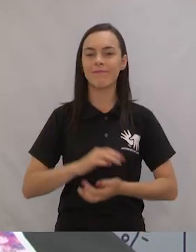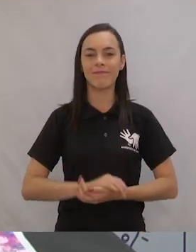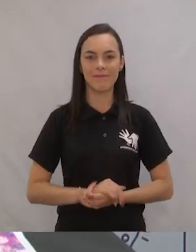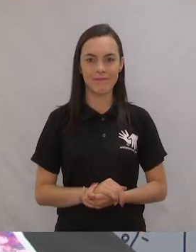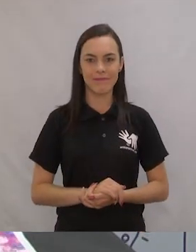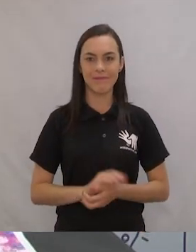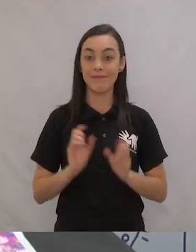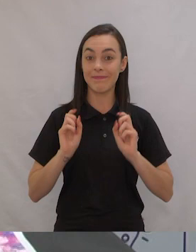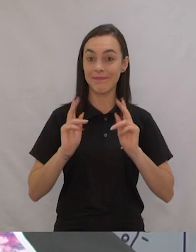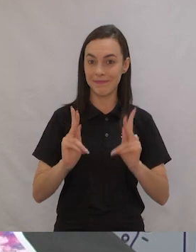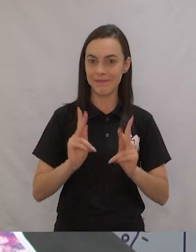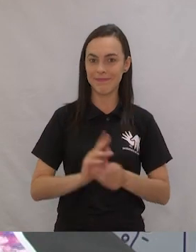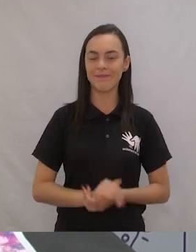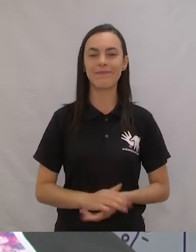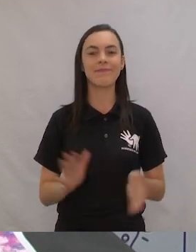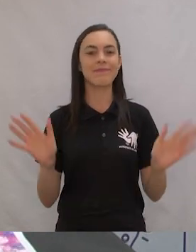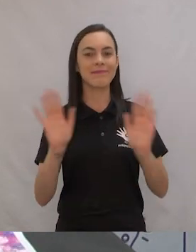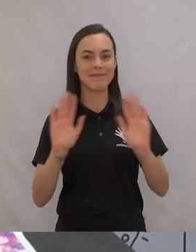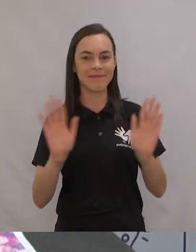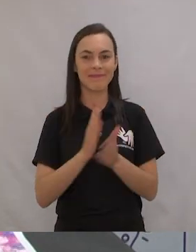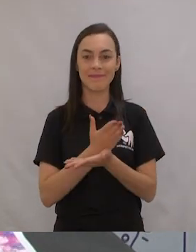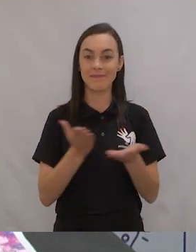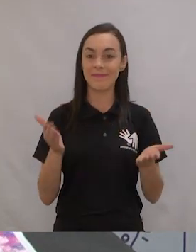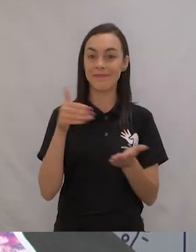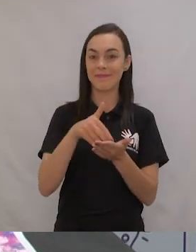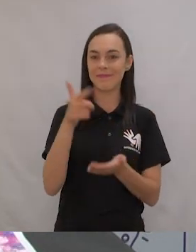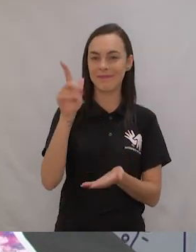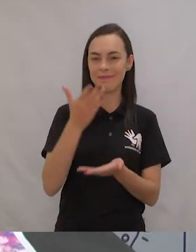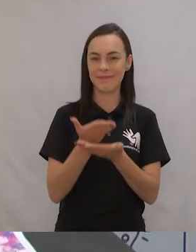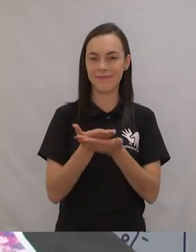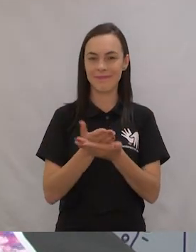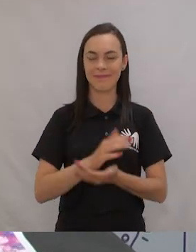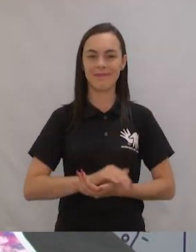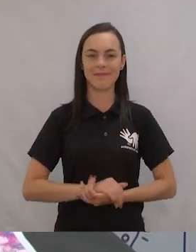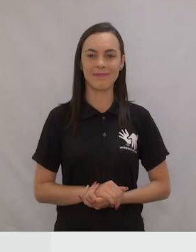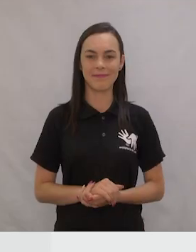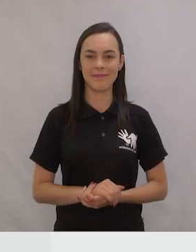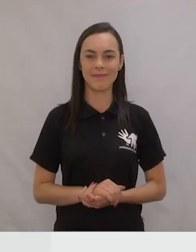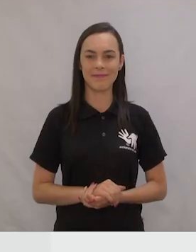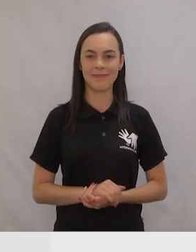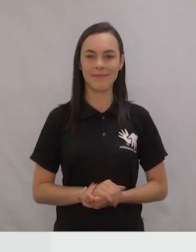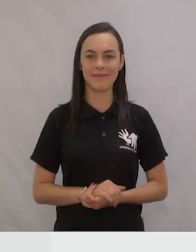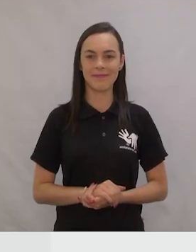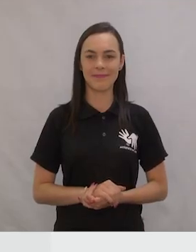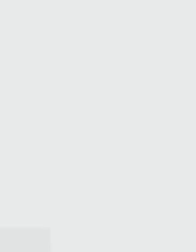a nossa máscara, certo? Tchau, pessoal. Até a próxima.